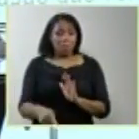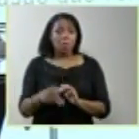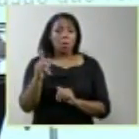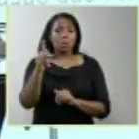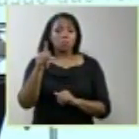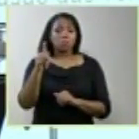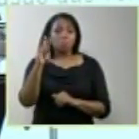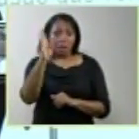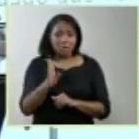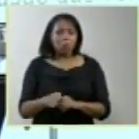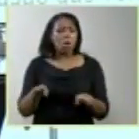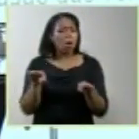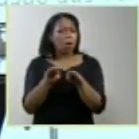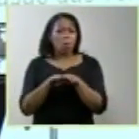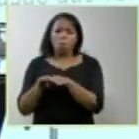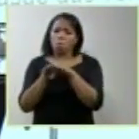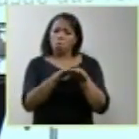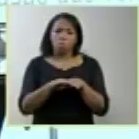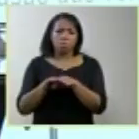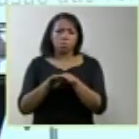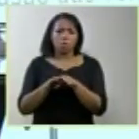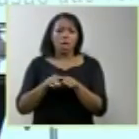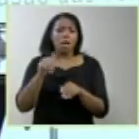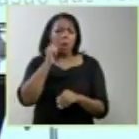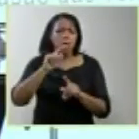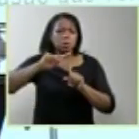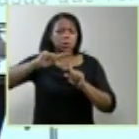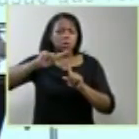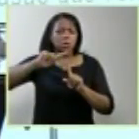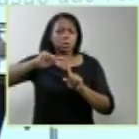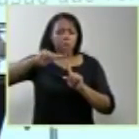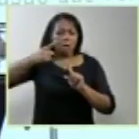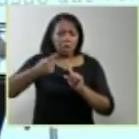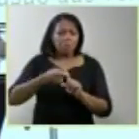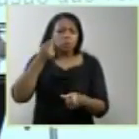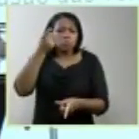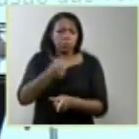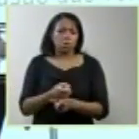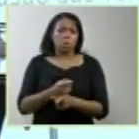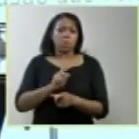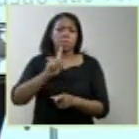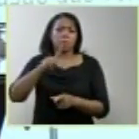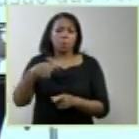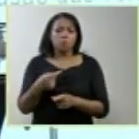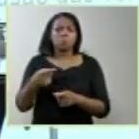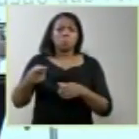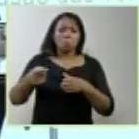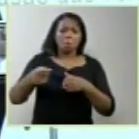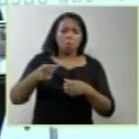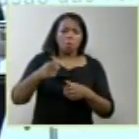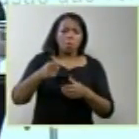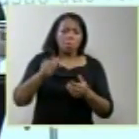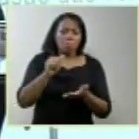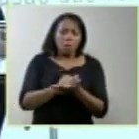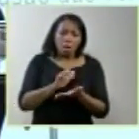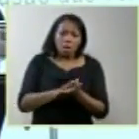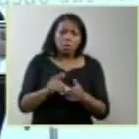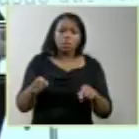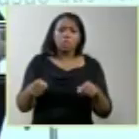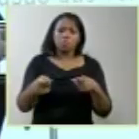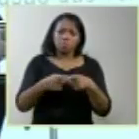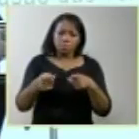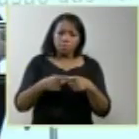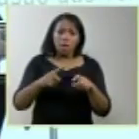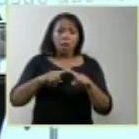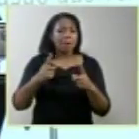atendemos todos os dias gestantes que descobrem que estão grávida, vão ao seu obstetra, marcar consulta, e aí então o obstetra revela